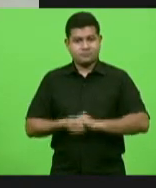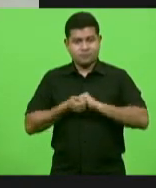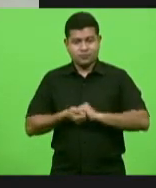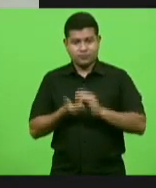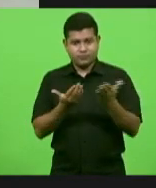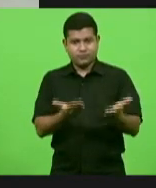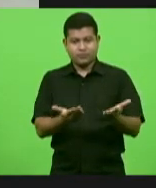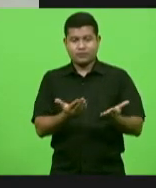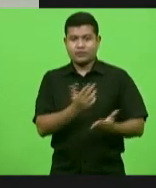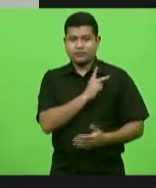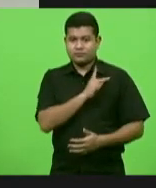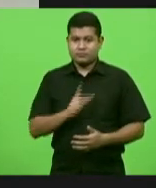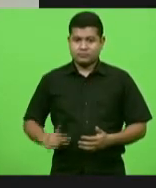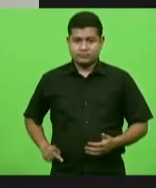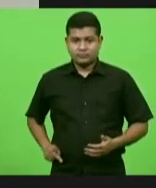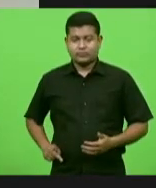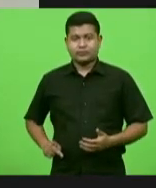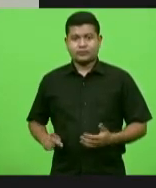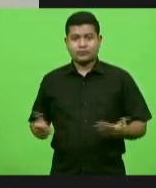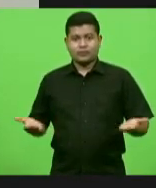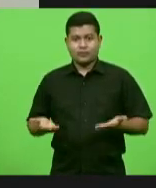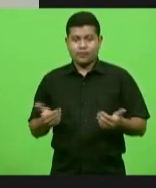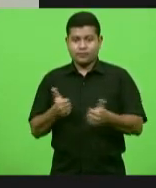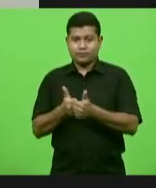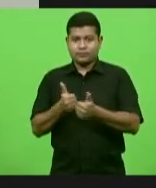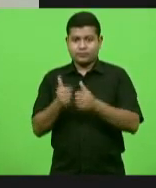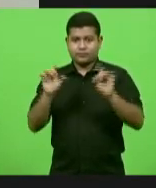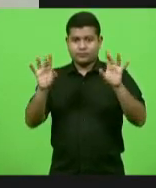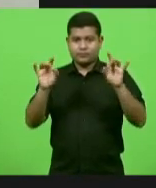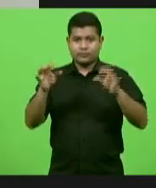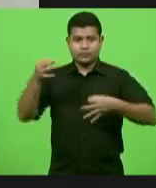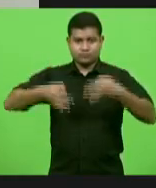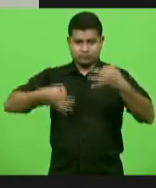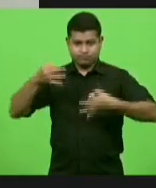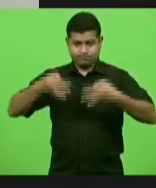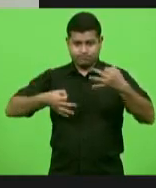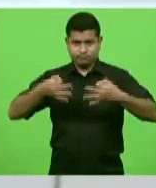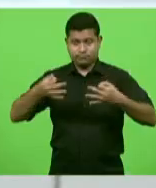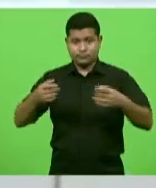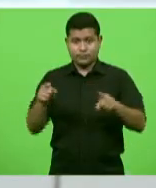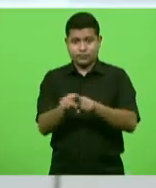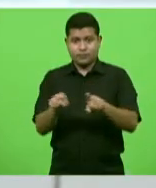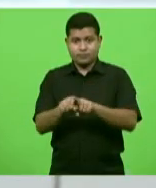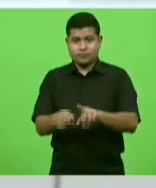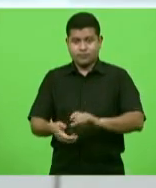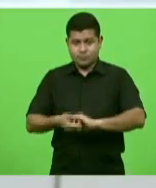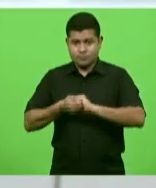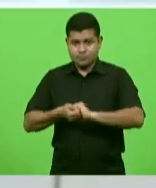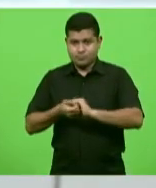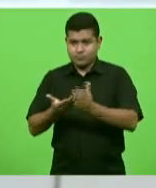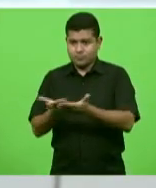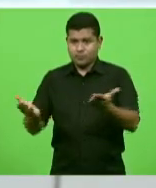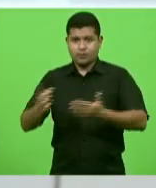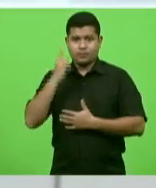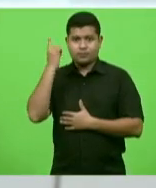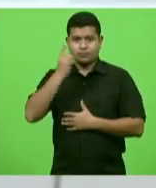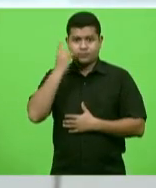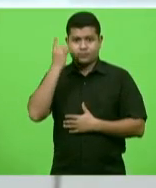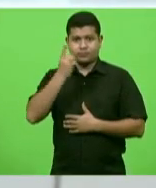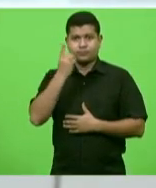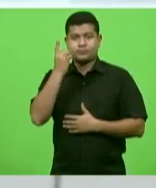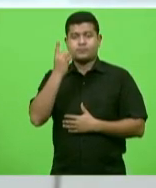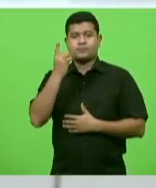vossa excelência' com o presidente deste tribunal especial de julgamento cumprimento também os senhores deputados